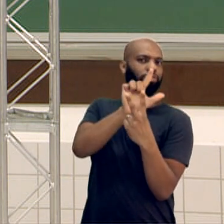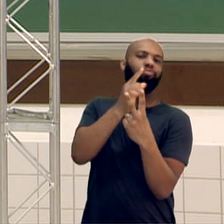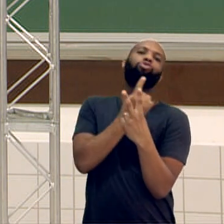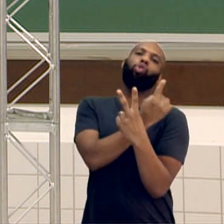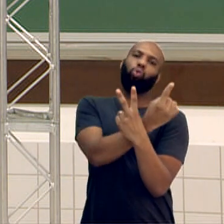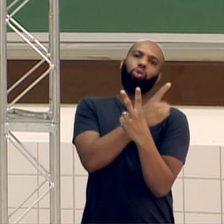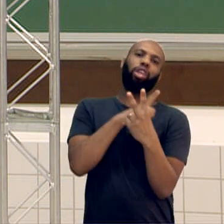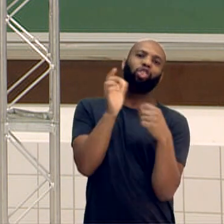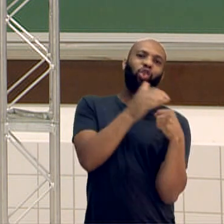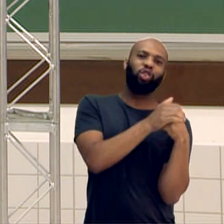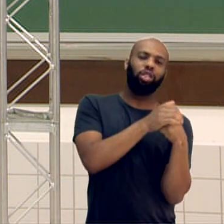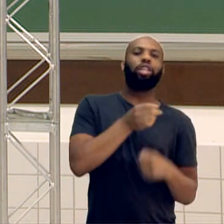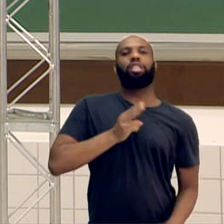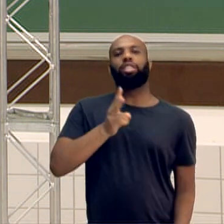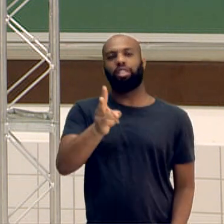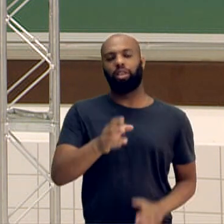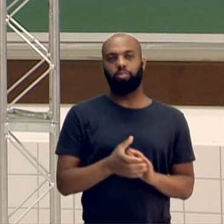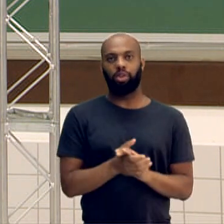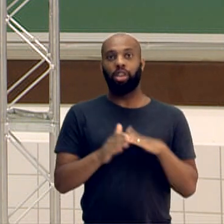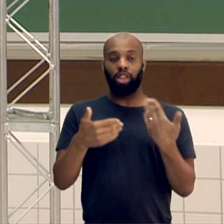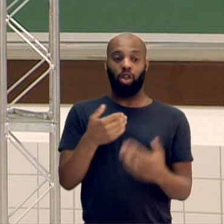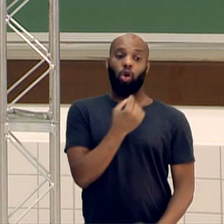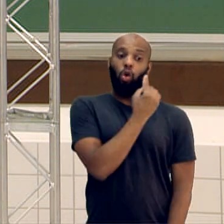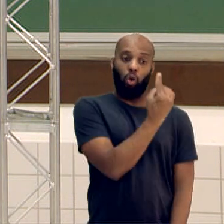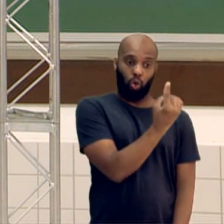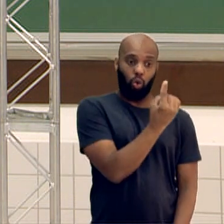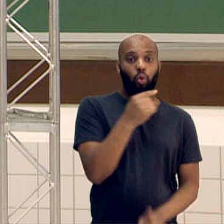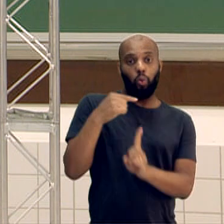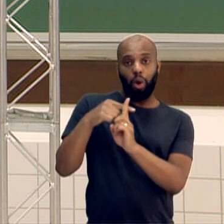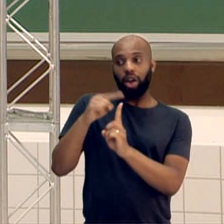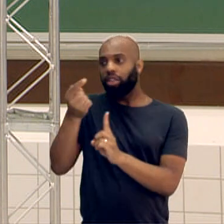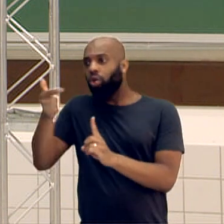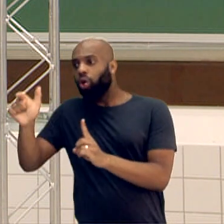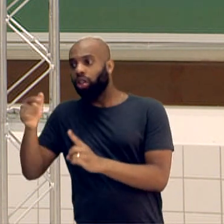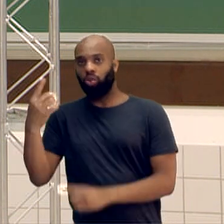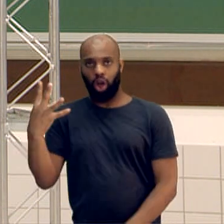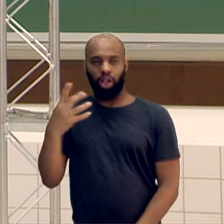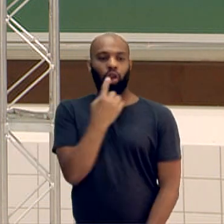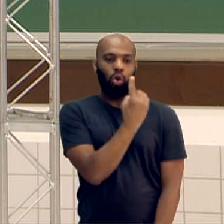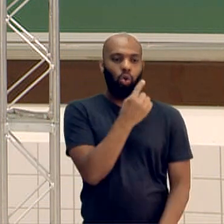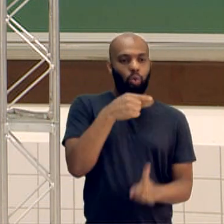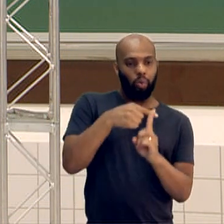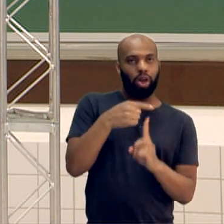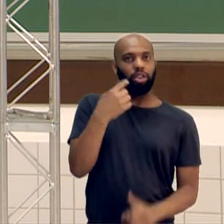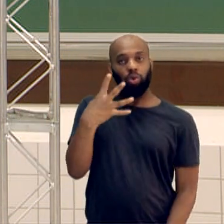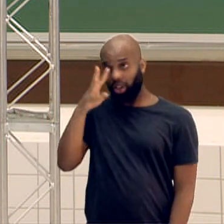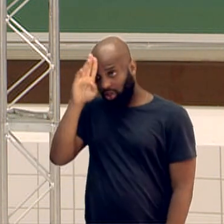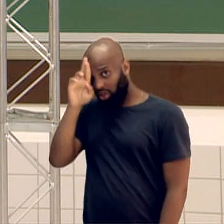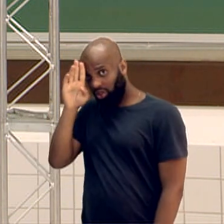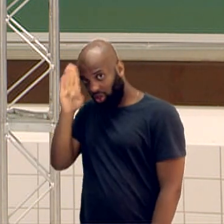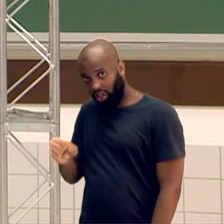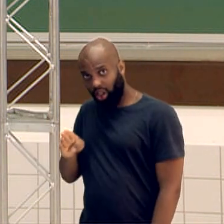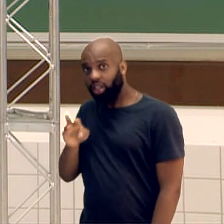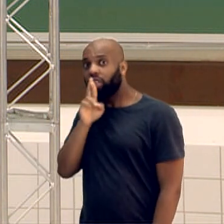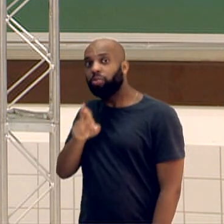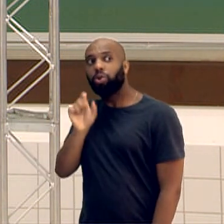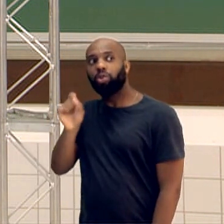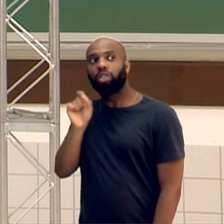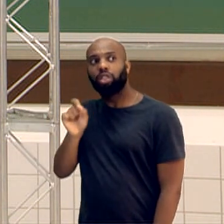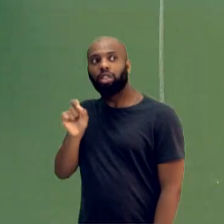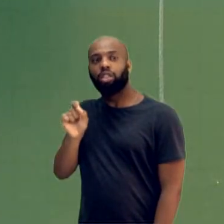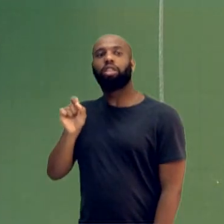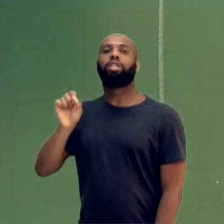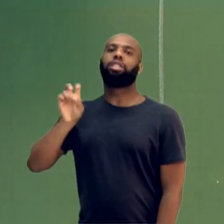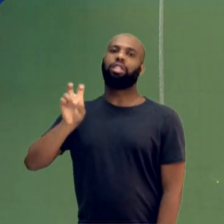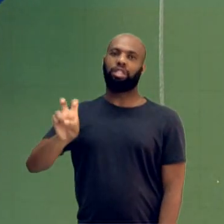falou 1. 1 mais quem está aqui? 4. Ou seja, vou fazer direto agora, hein? Mentalmente. 1